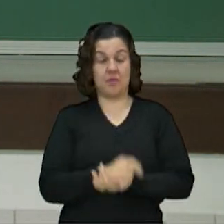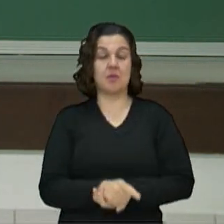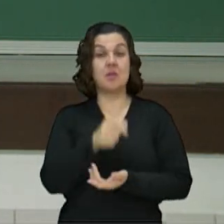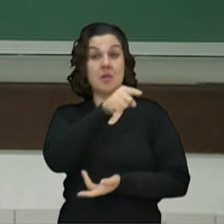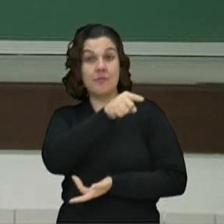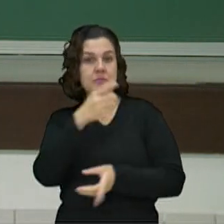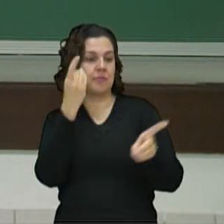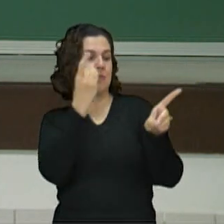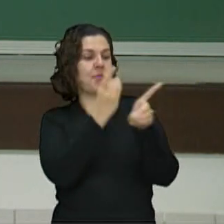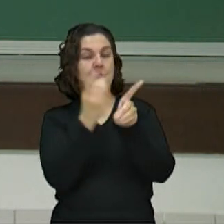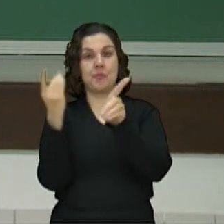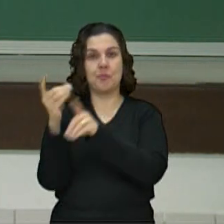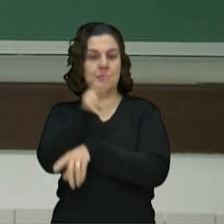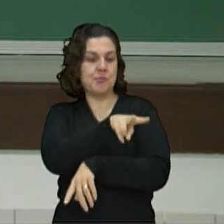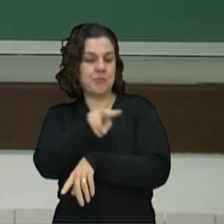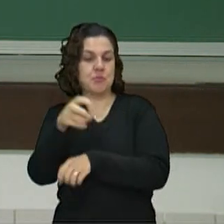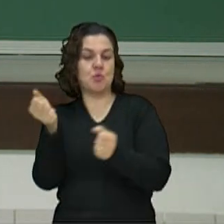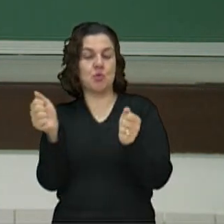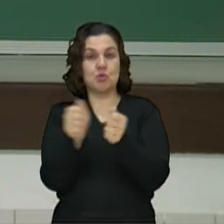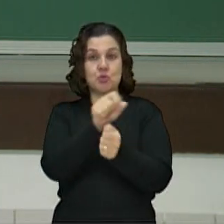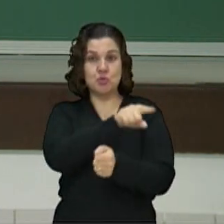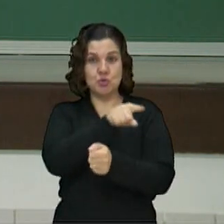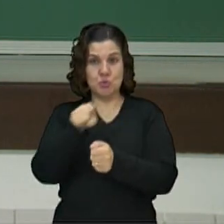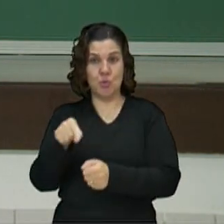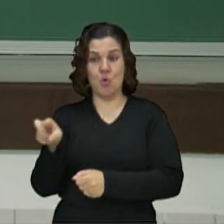você tem um encontro de ambos.